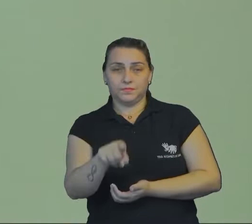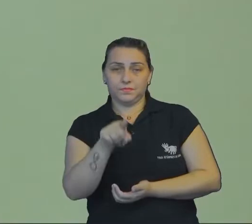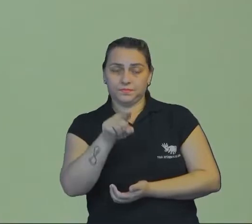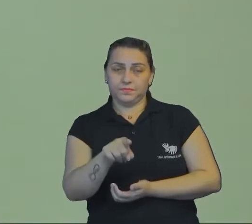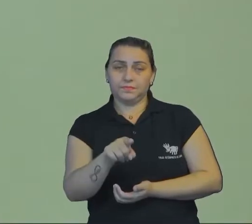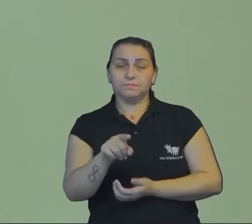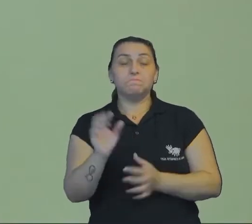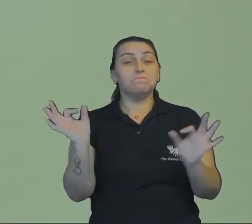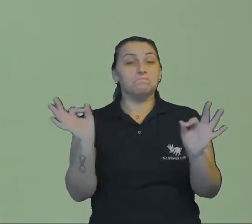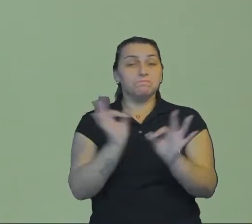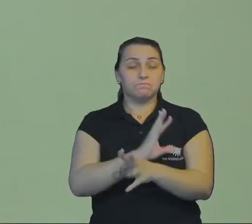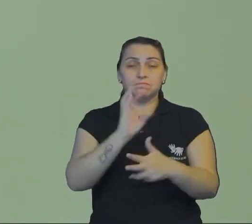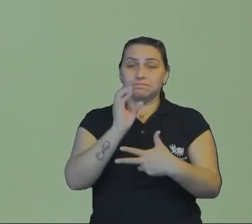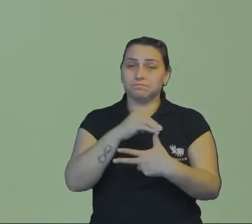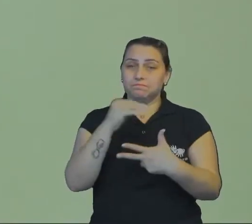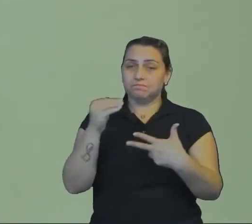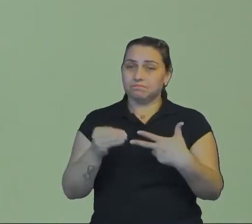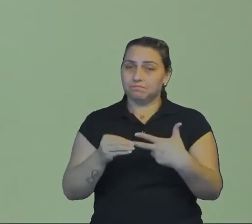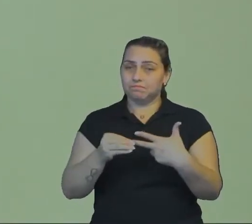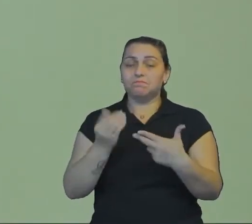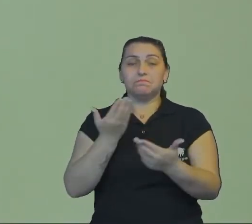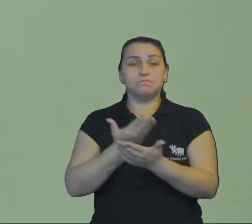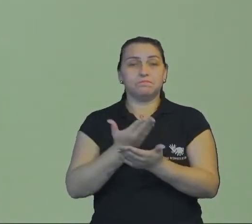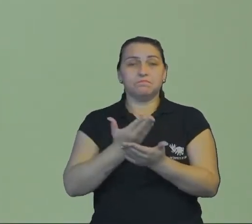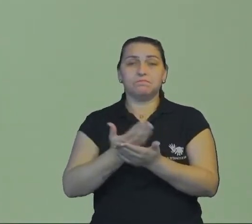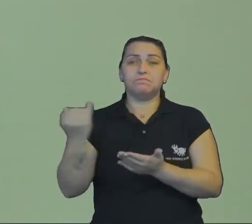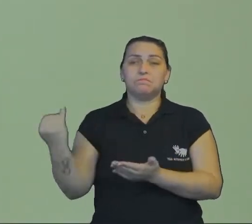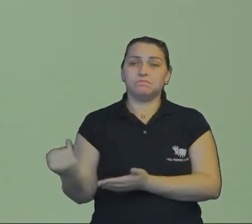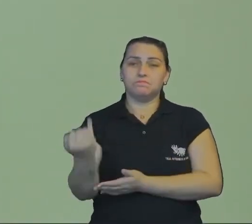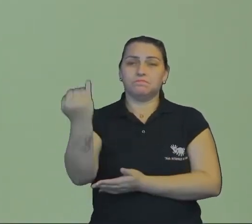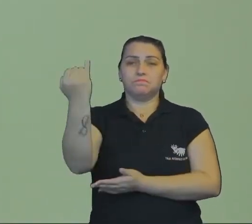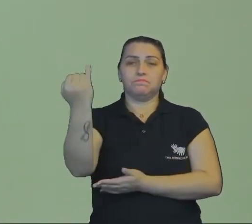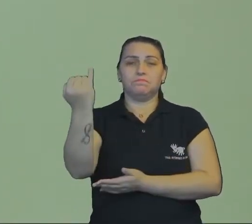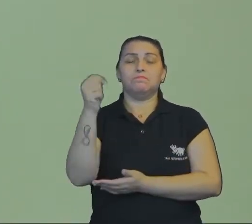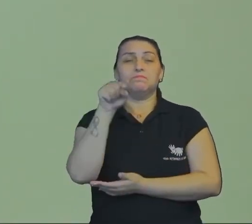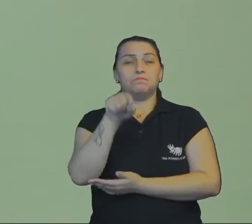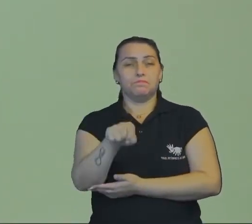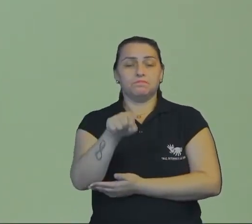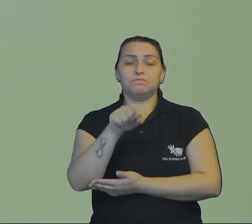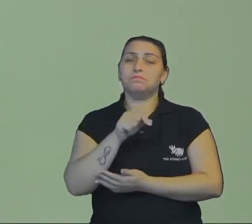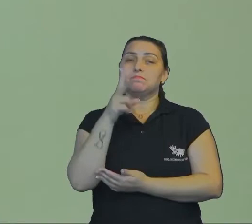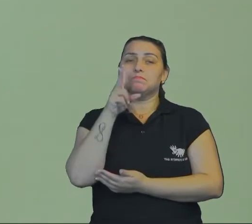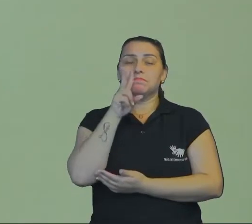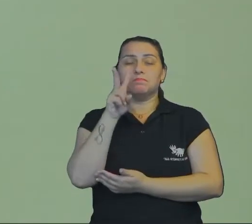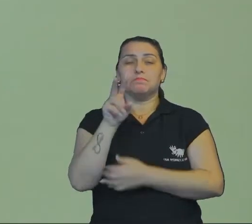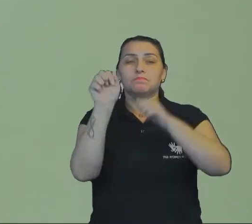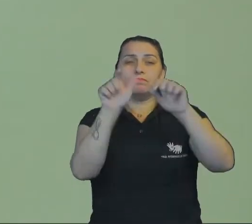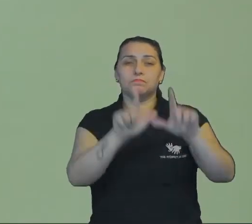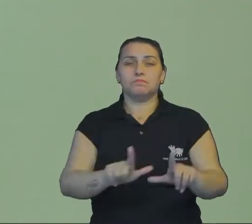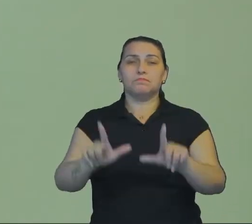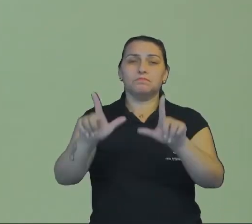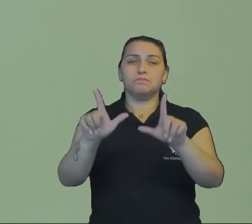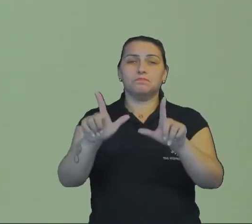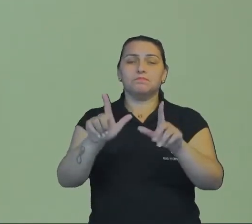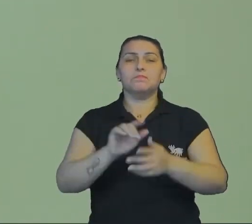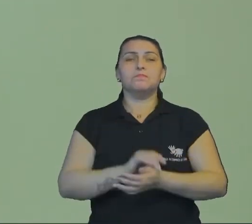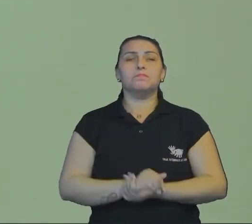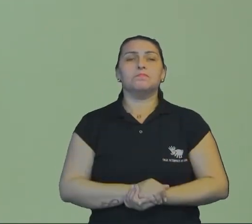que está aí se preparando para o Enem, essa aula será muito válida. Acompanhe comigo na tela.